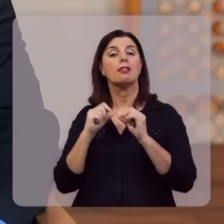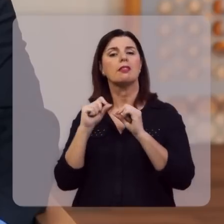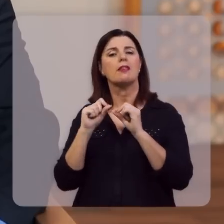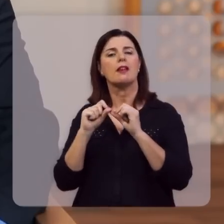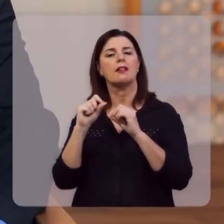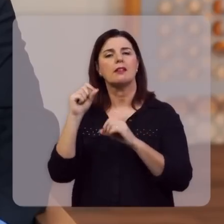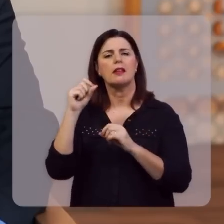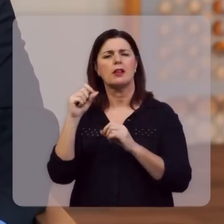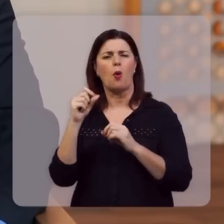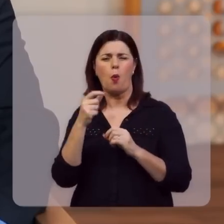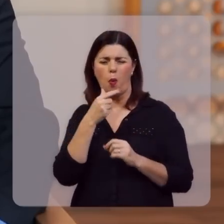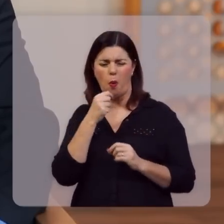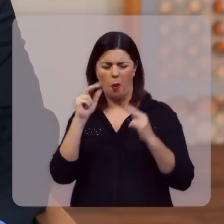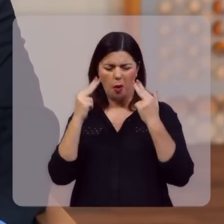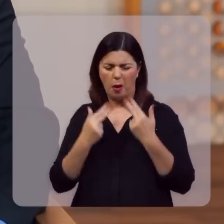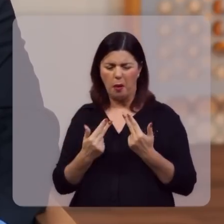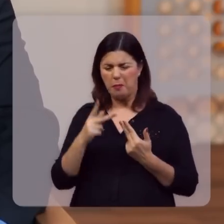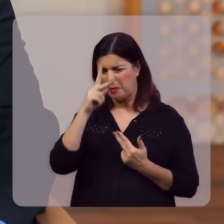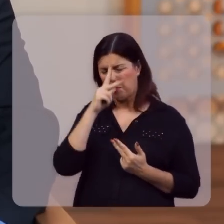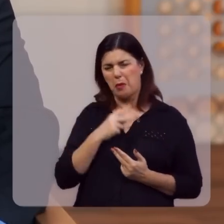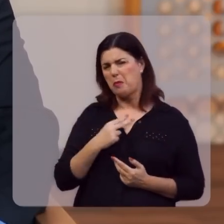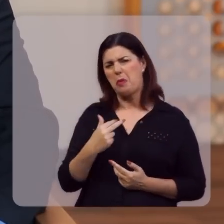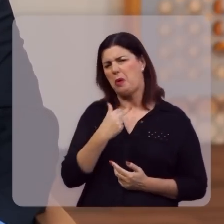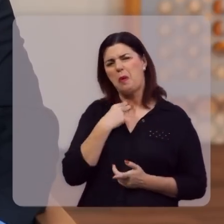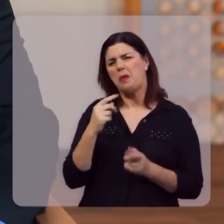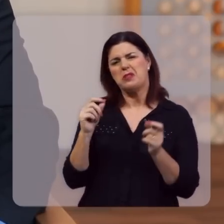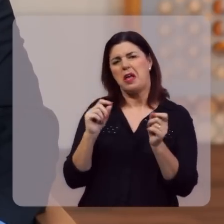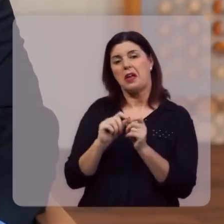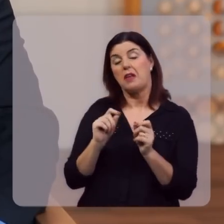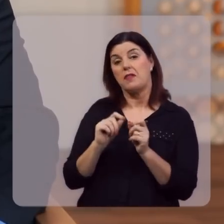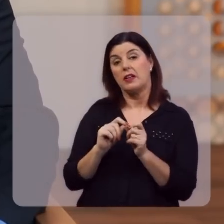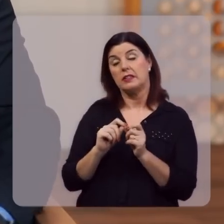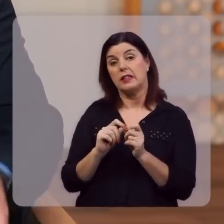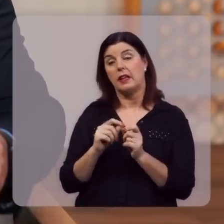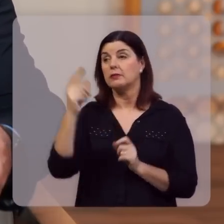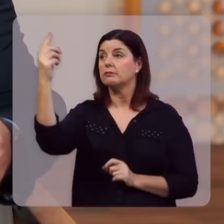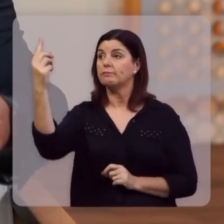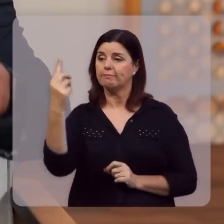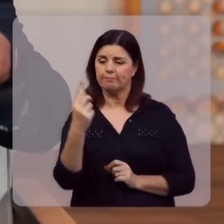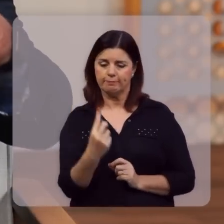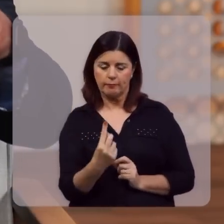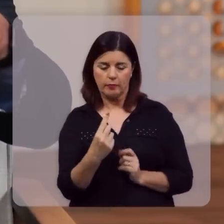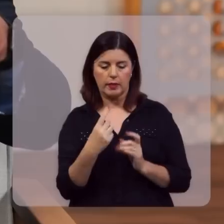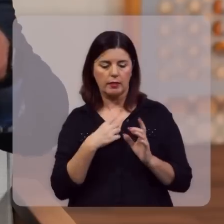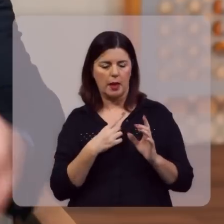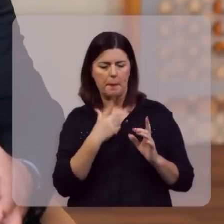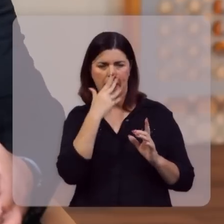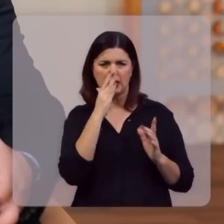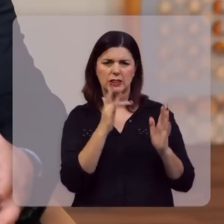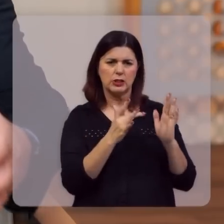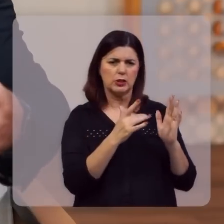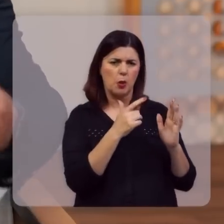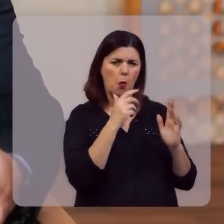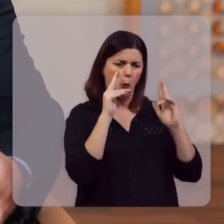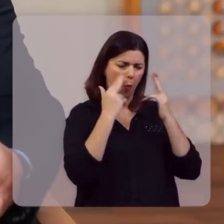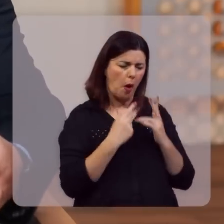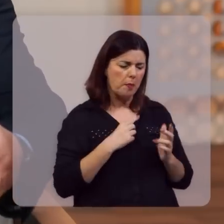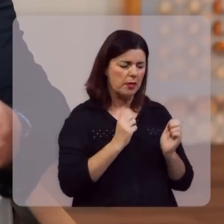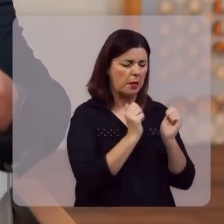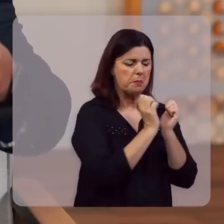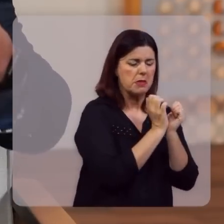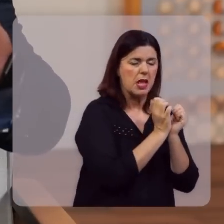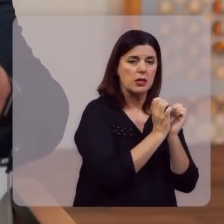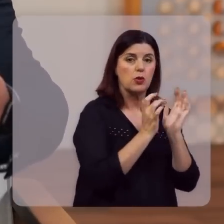inabilidade completa no ser humano de fazer isso por si mesmo. Então é como alguém que está preso num abismo, num